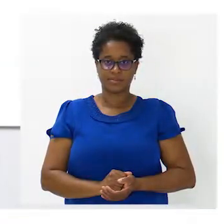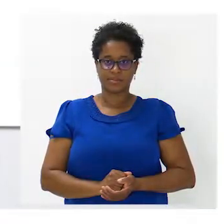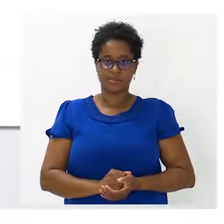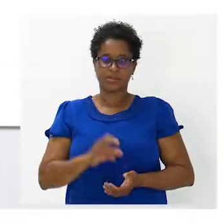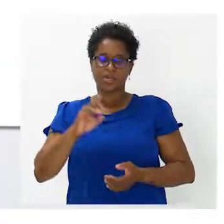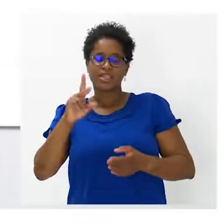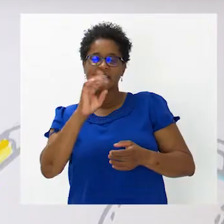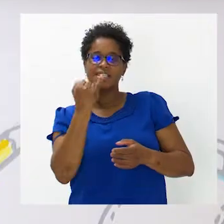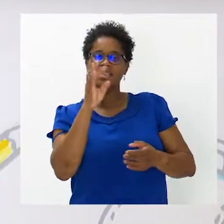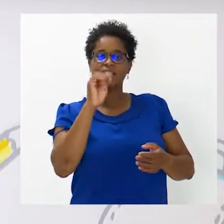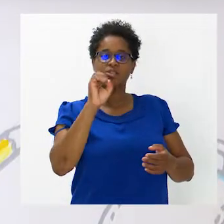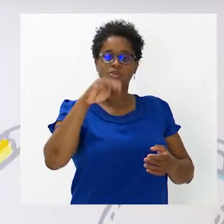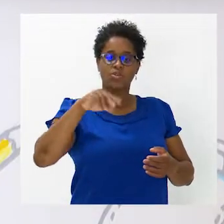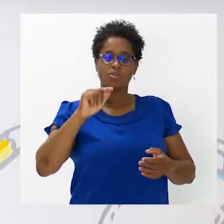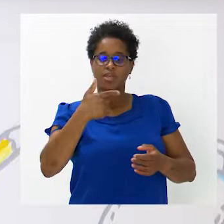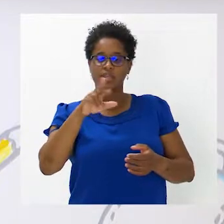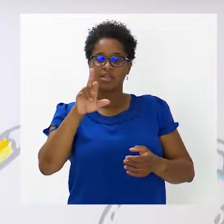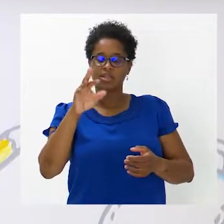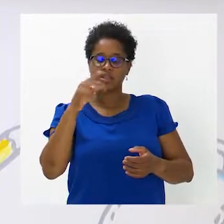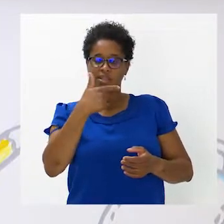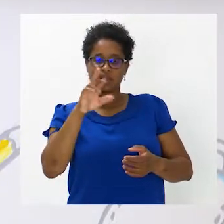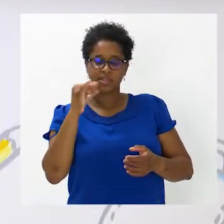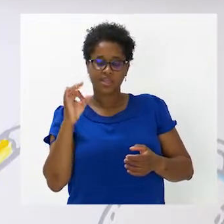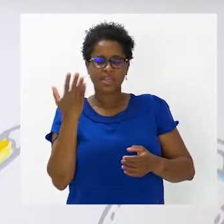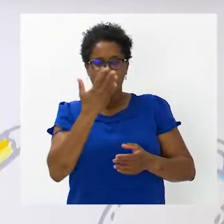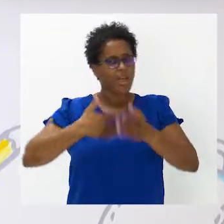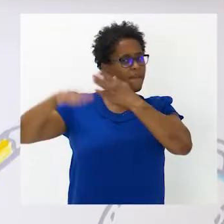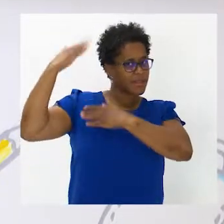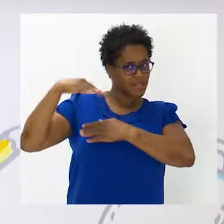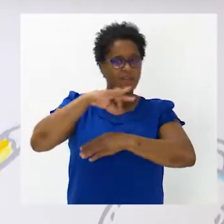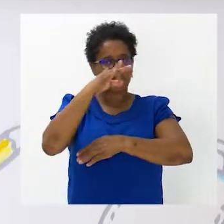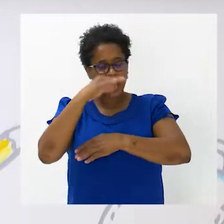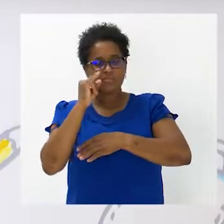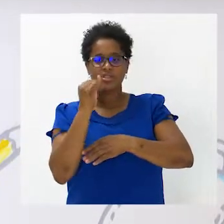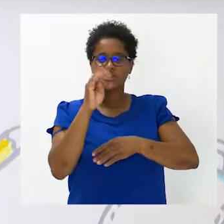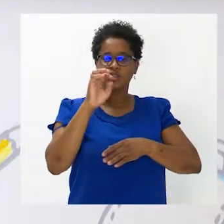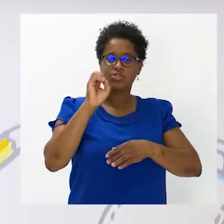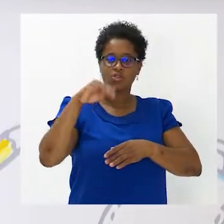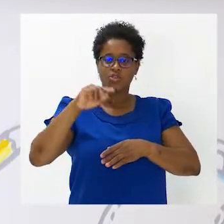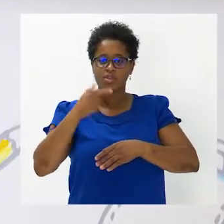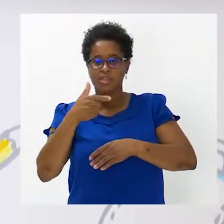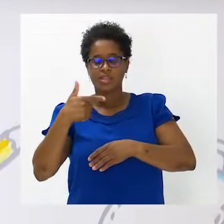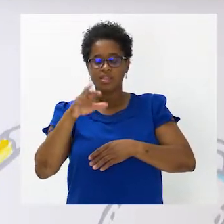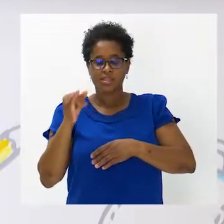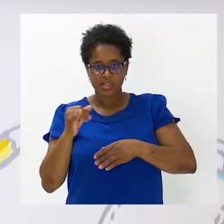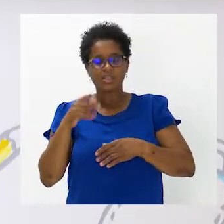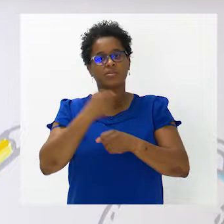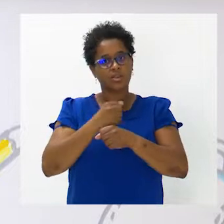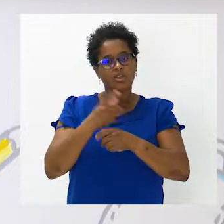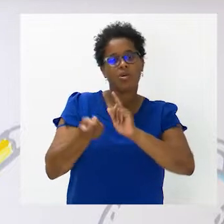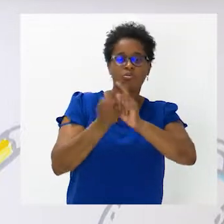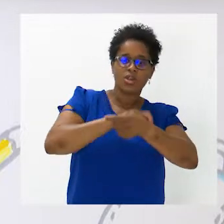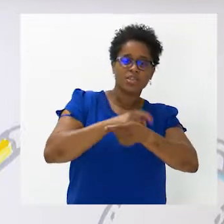propriedades de isometria. Na aula passada nós tínhamos falado sobre isometria. Vimos que isometria é uma transformação geométrica